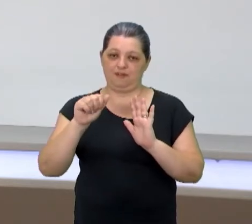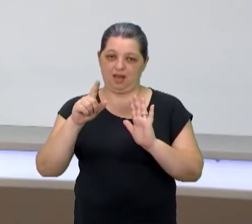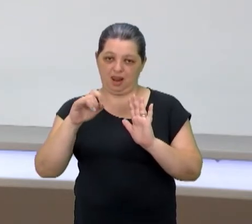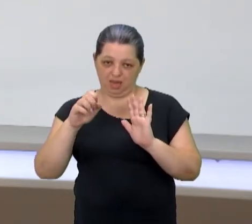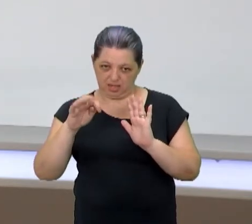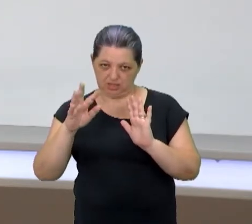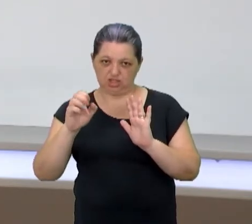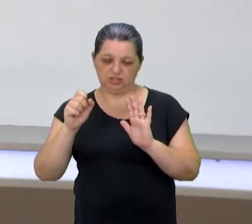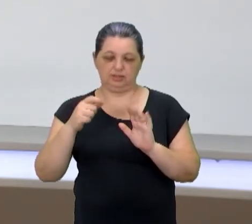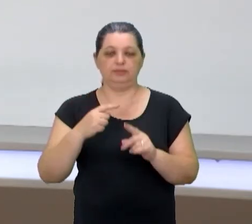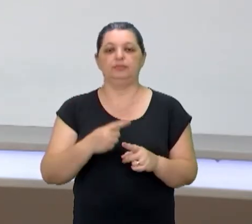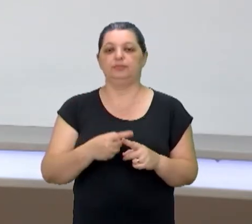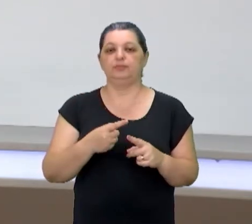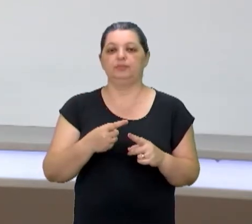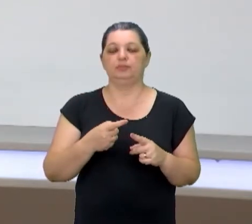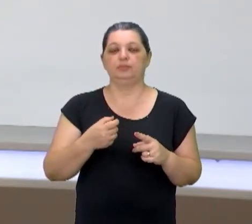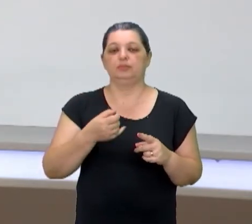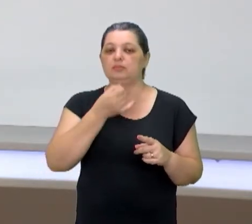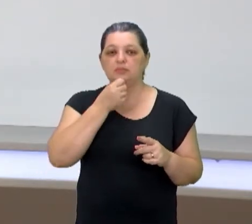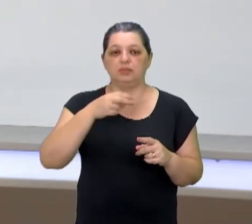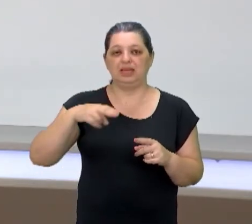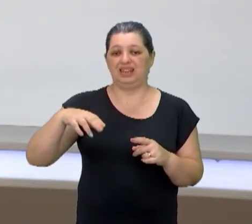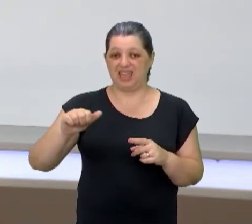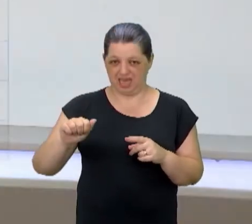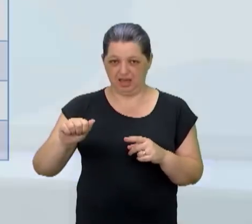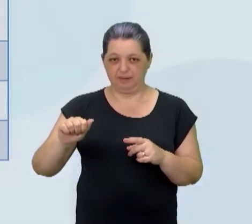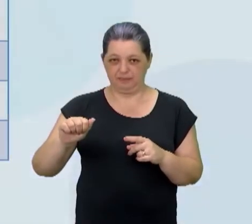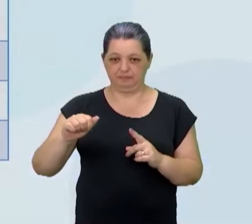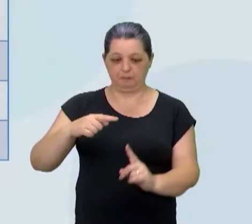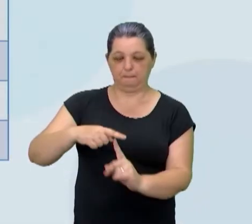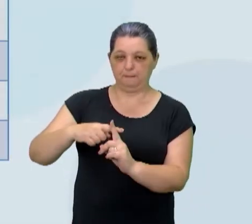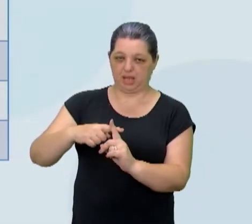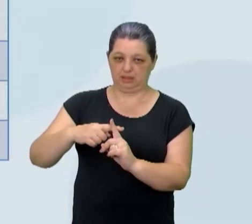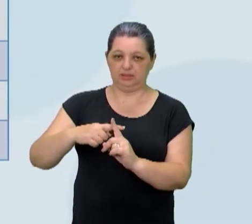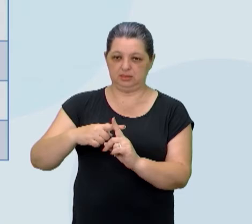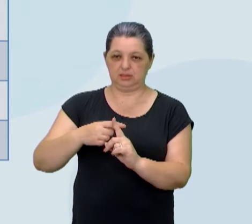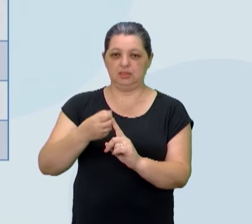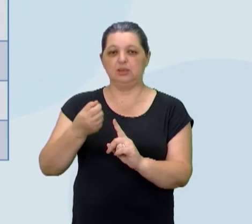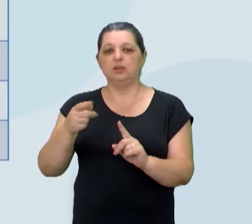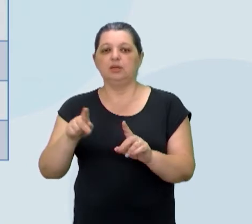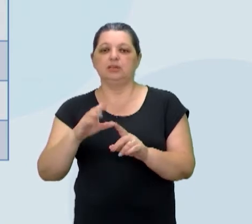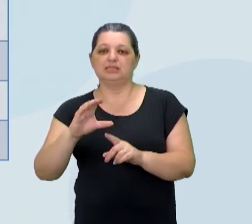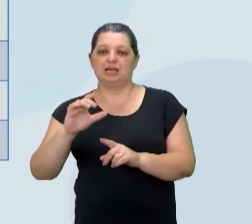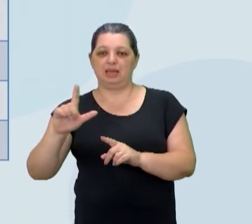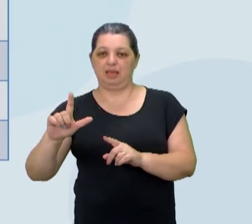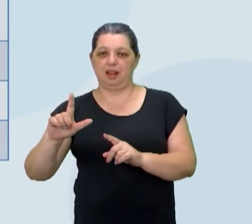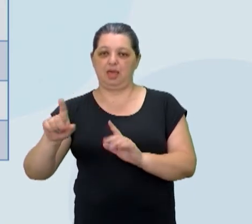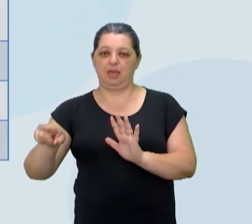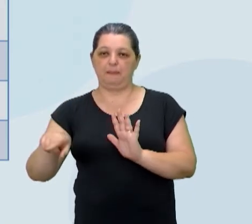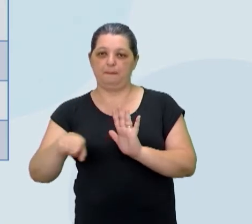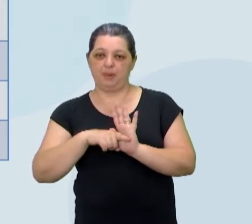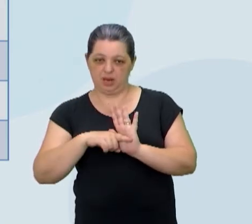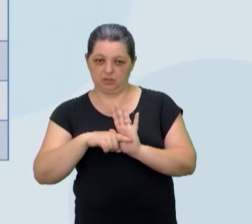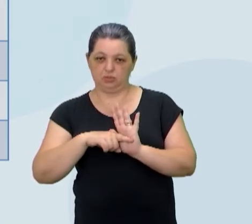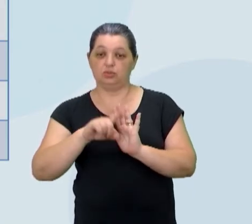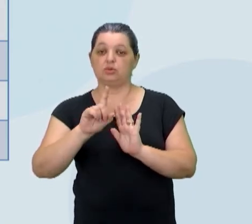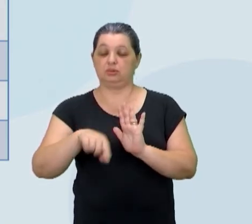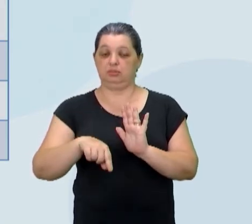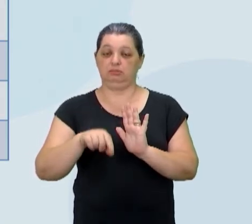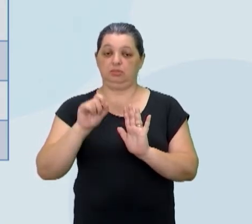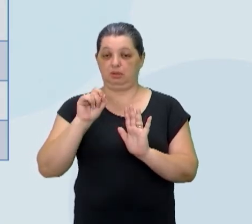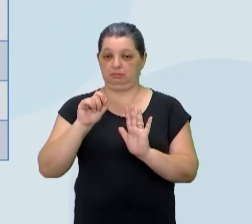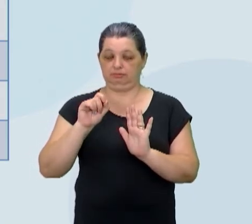tiver ali no caso o Na, que é mais, e o Cl, que é menos, o Na ele tem menos